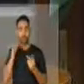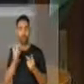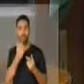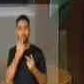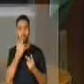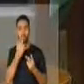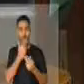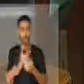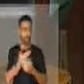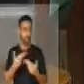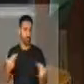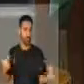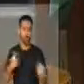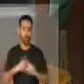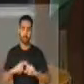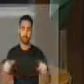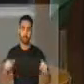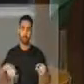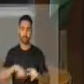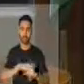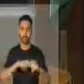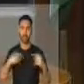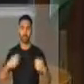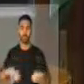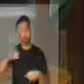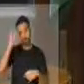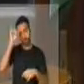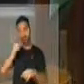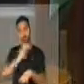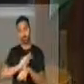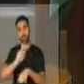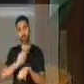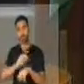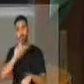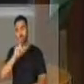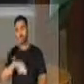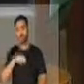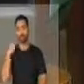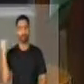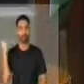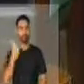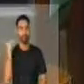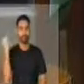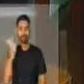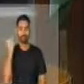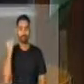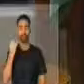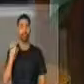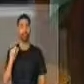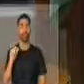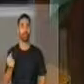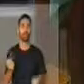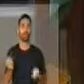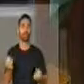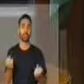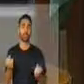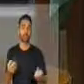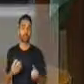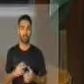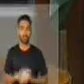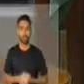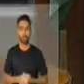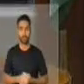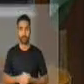tabagismo. Mas nós temos que ter a prevenção como algo fundamental, que é a informação.